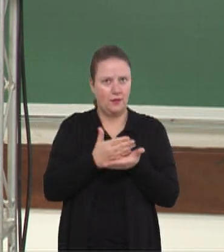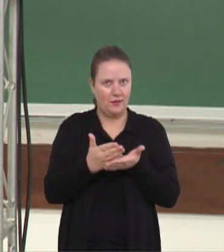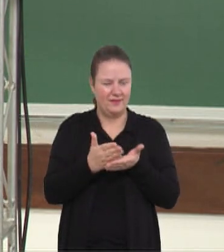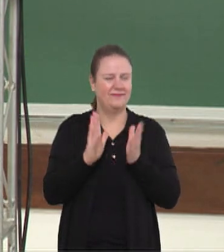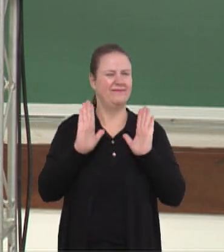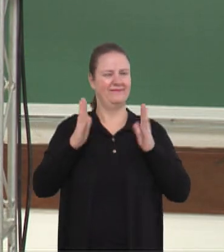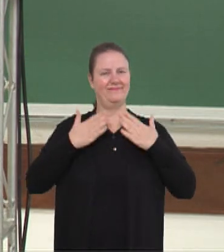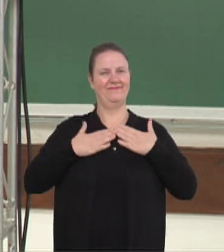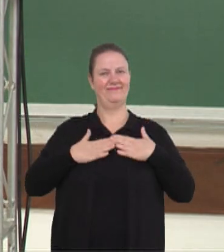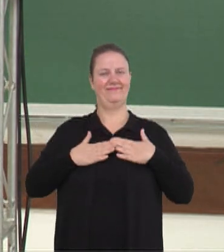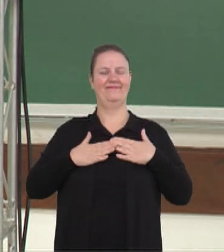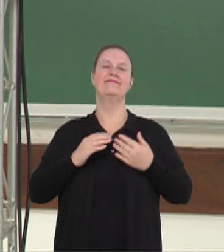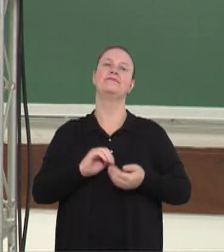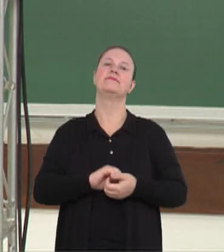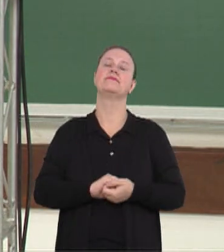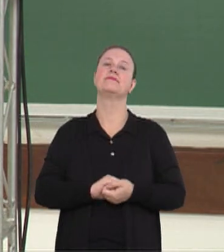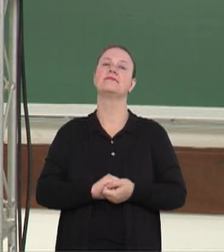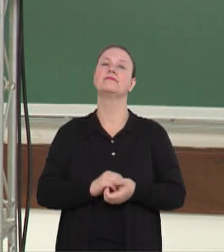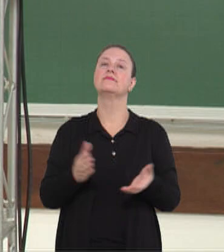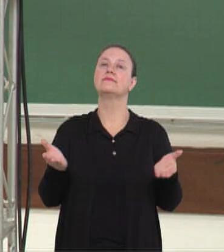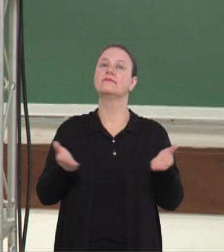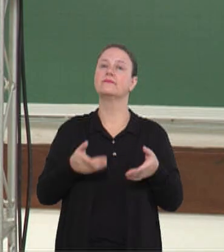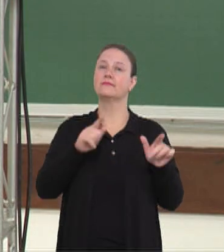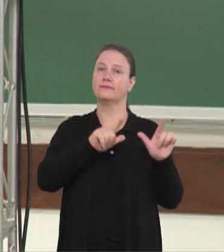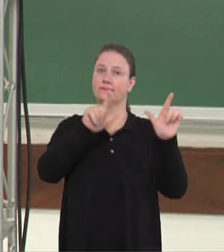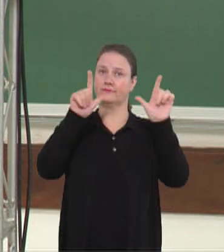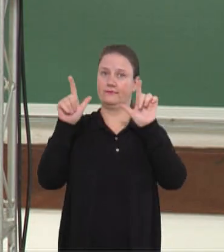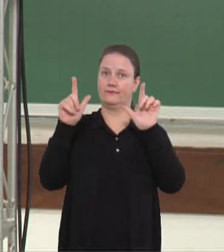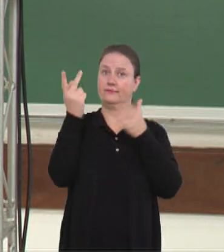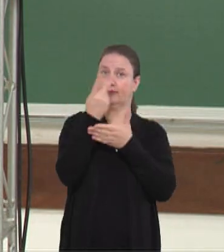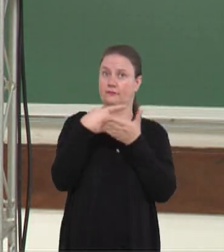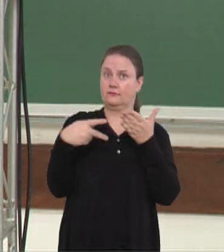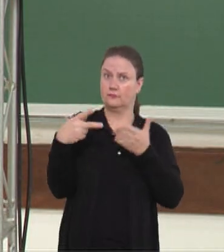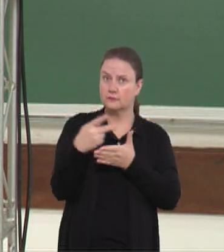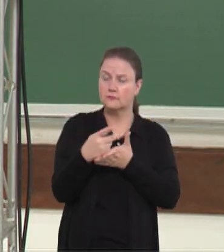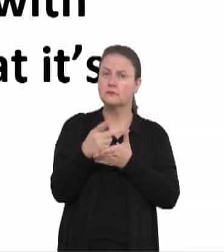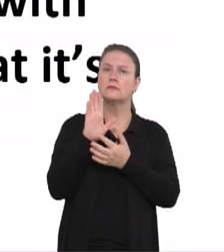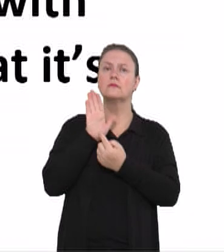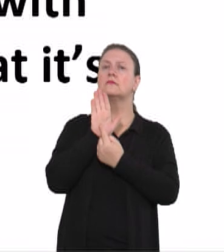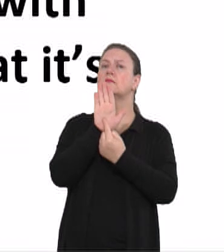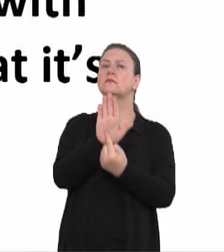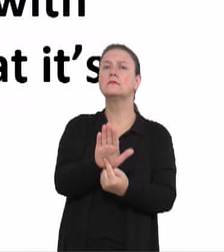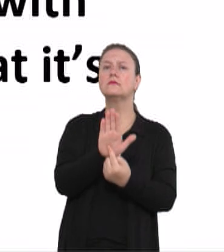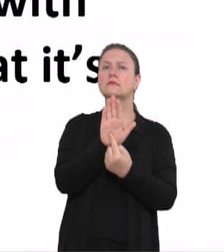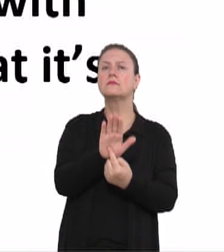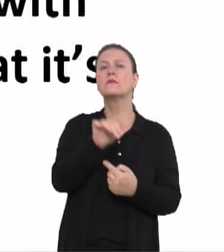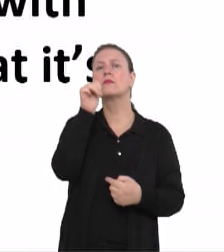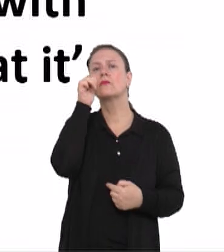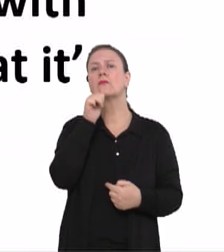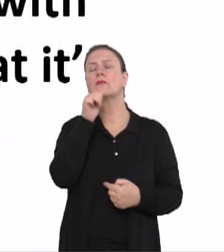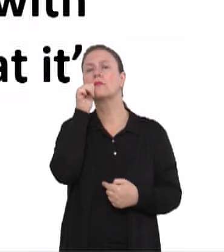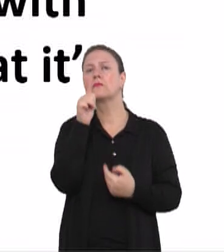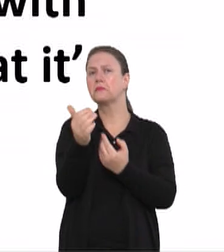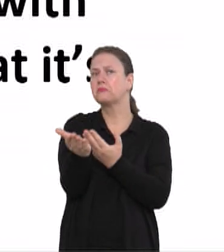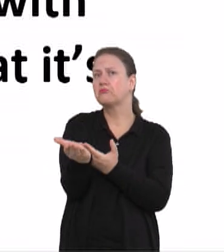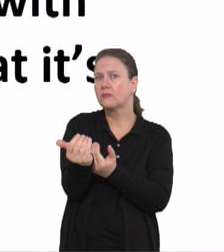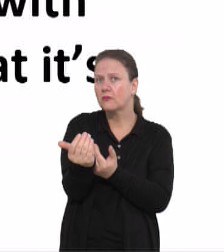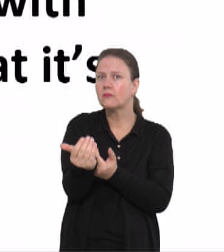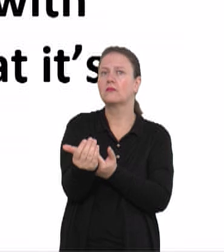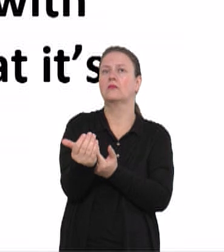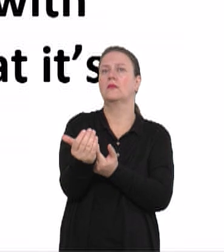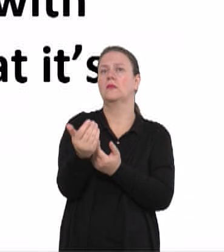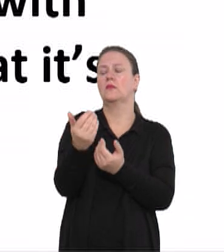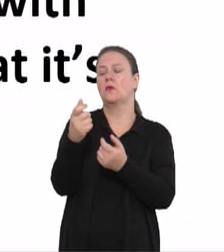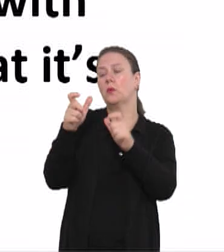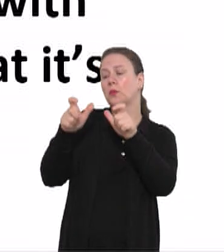quem nós estamos aqui uma chardy aonde aparece uma mocinha né num determinado